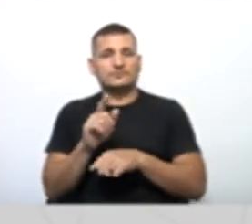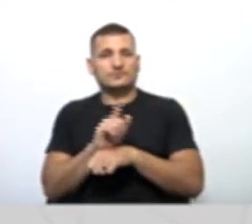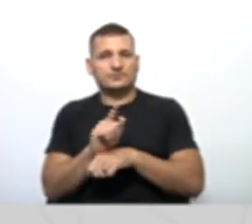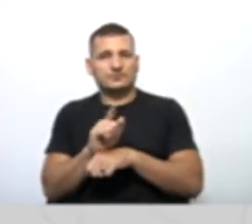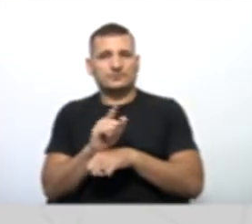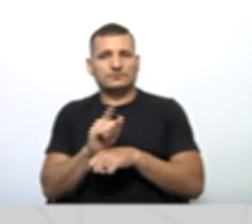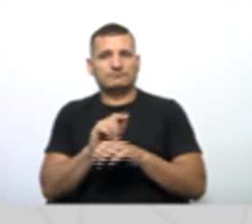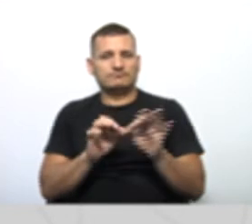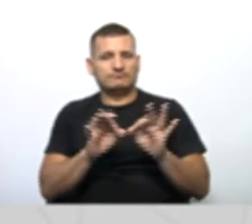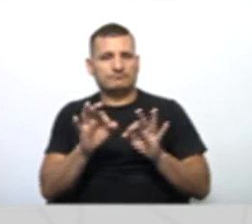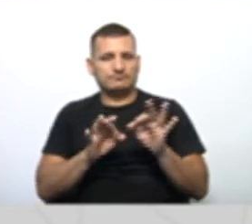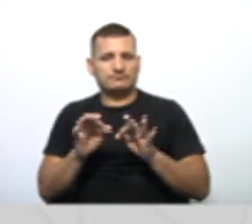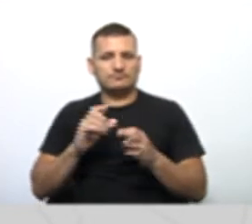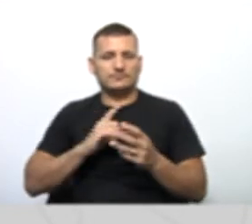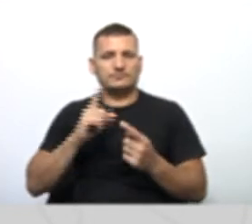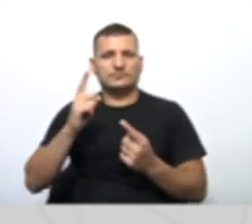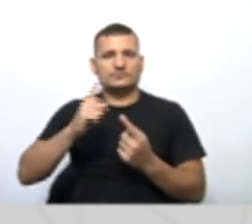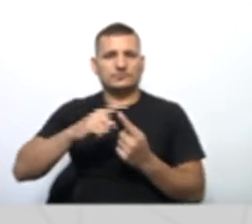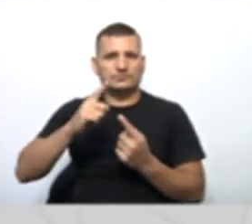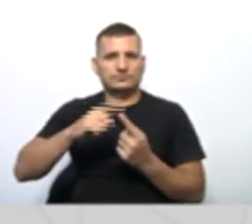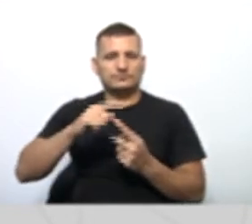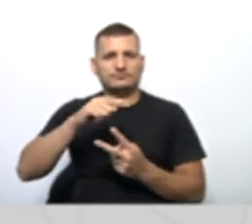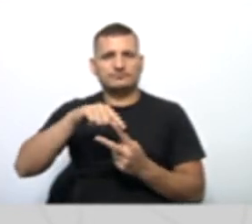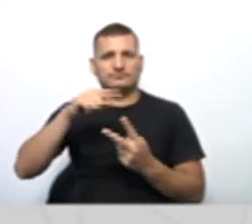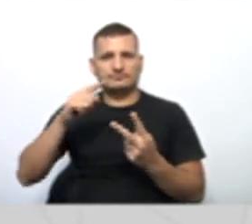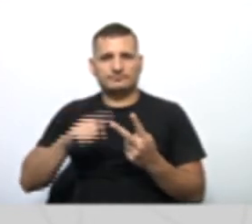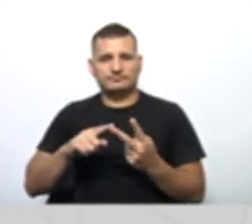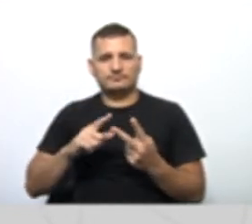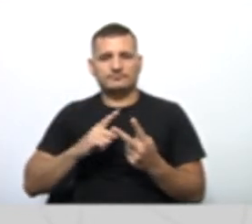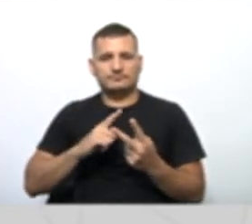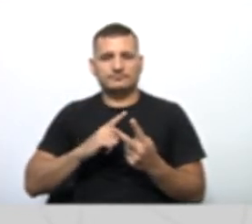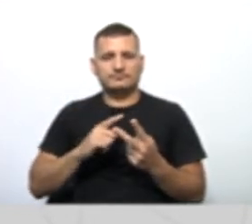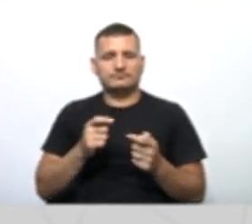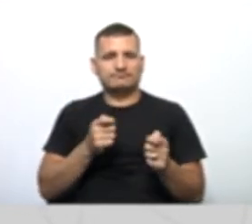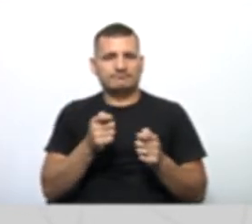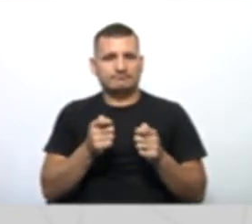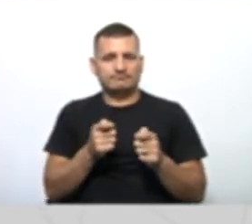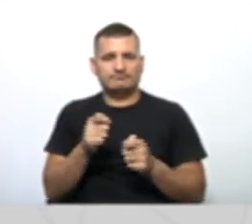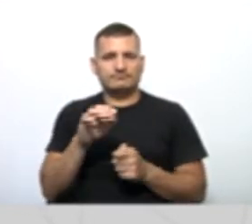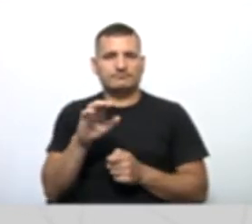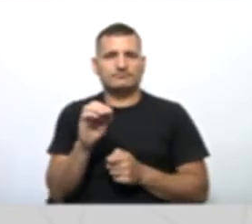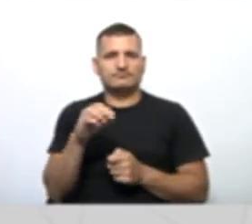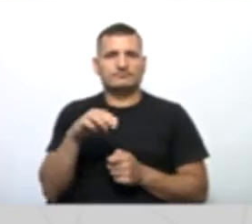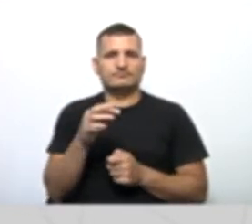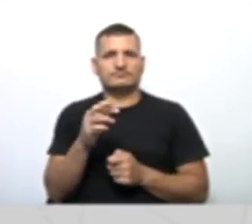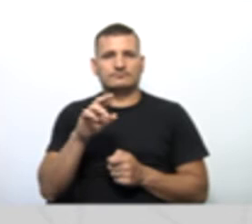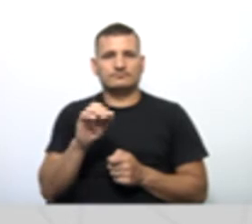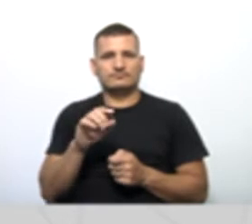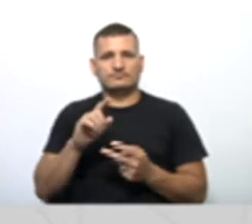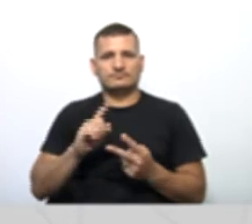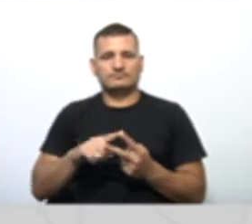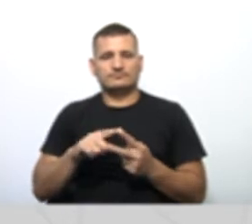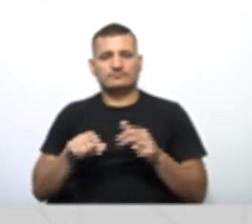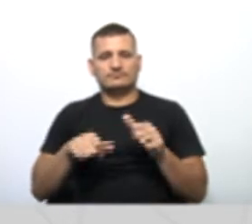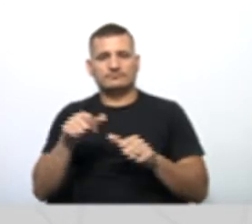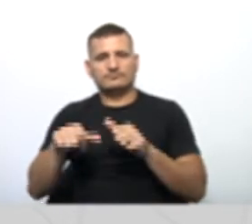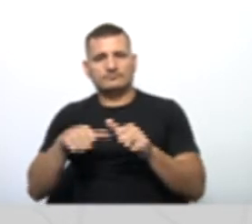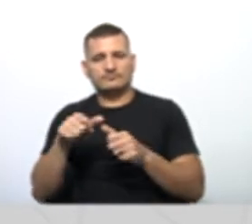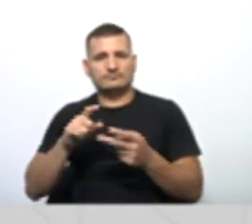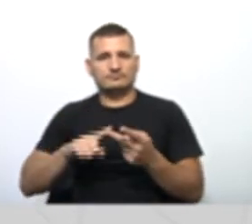nós temos dois tipos, né, de controles, que são as de modificações e de versões,